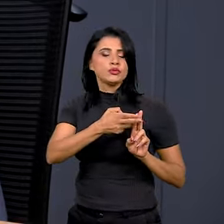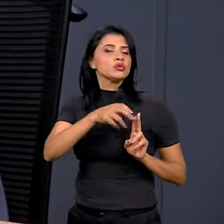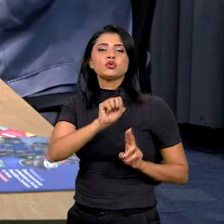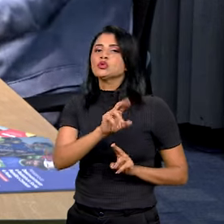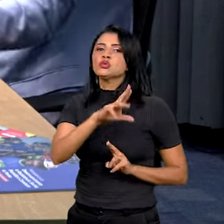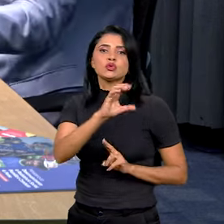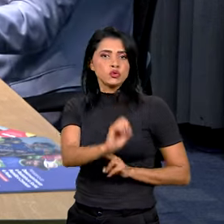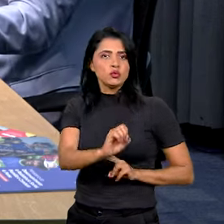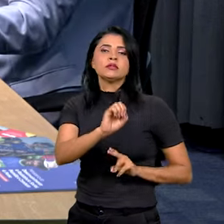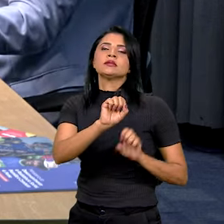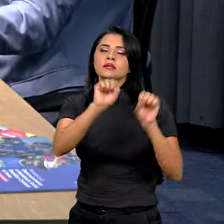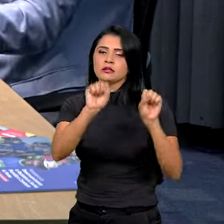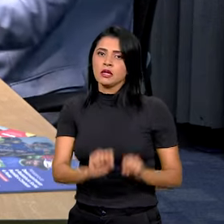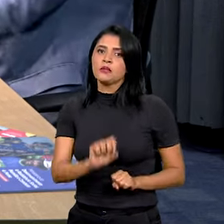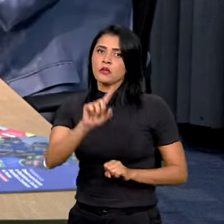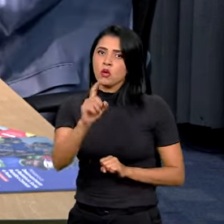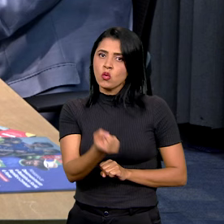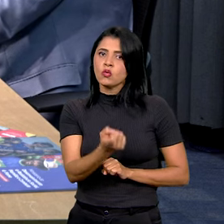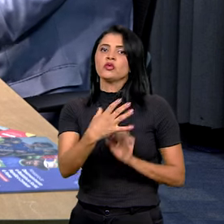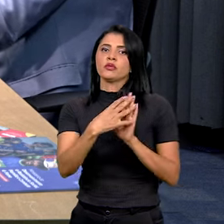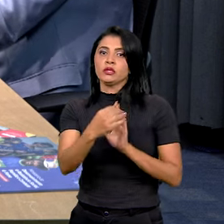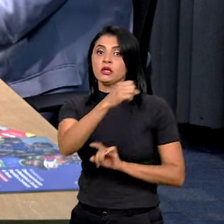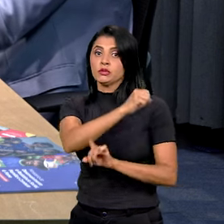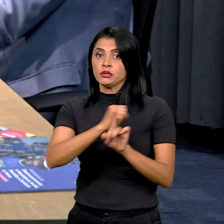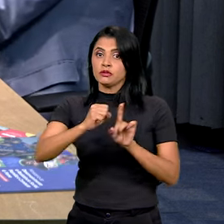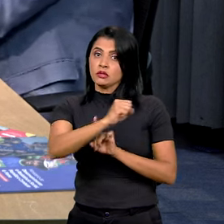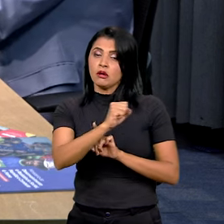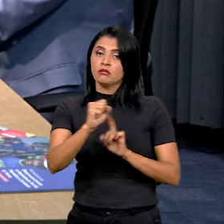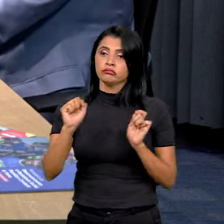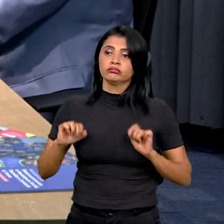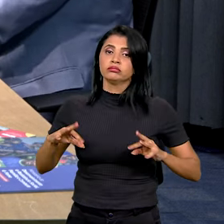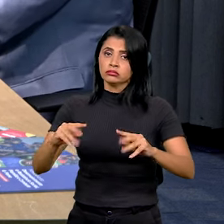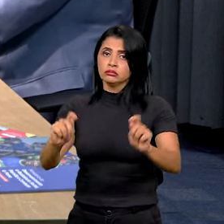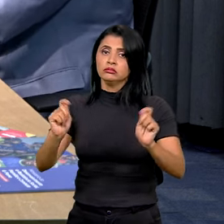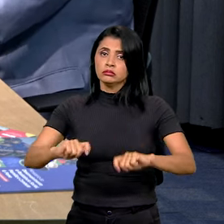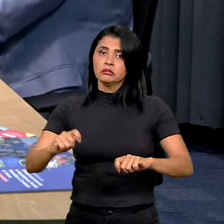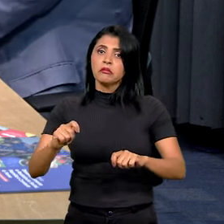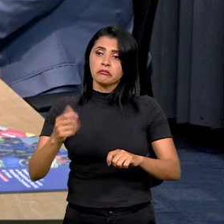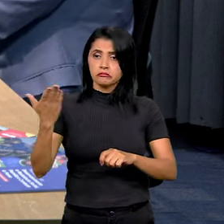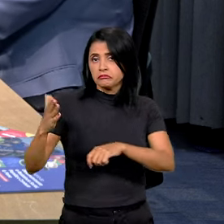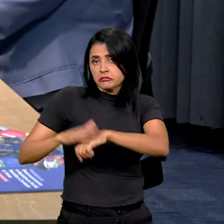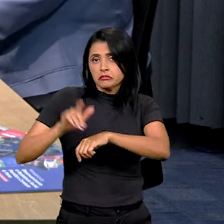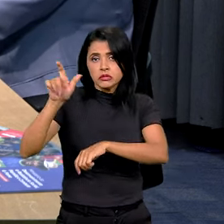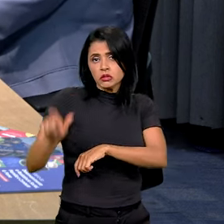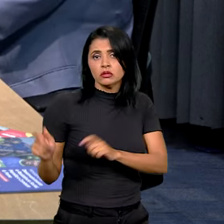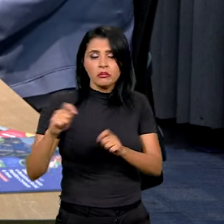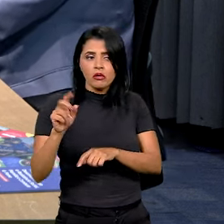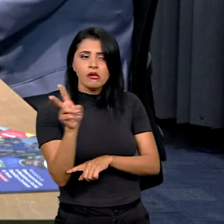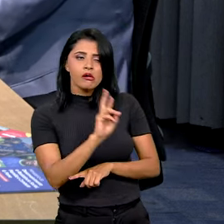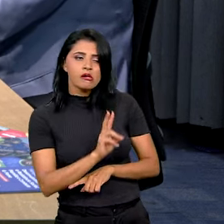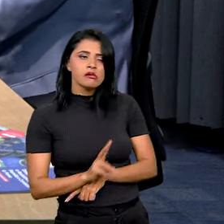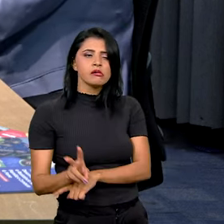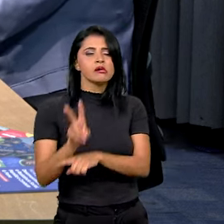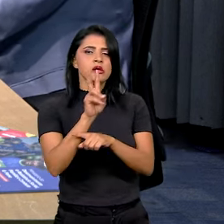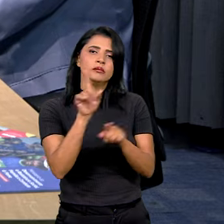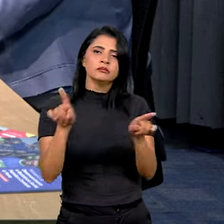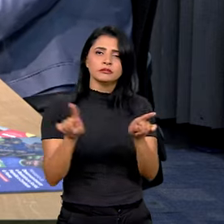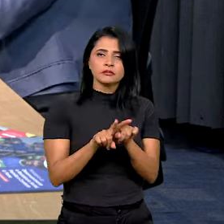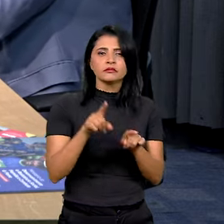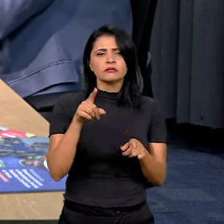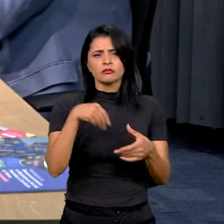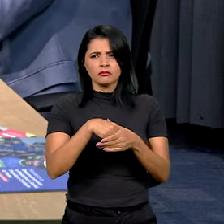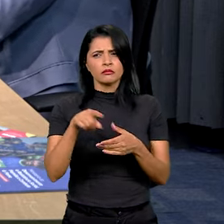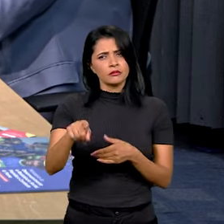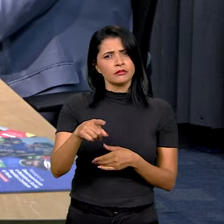voltado a todo o cidadão né no país que participa disso e que pode se tornar também um fiscal né de todo o programa o fiscal de quem